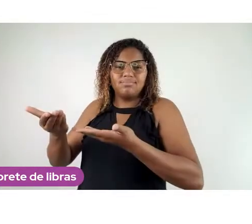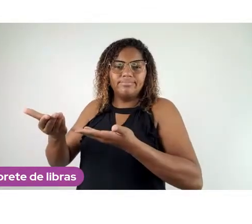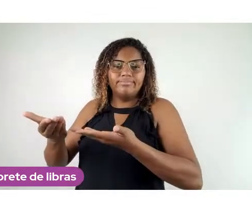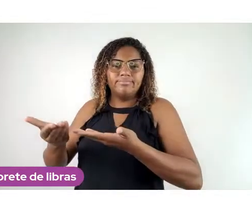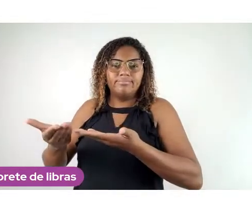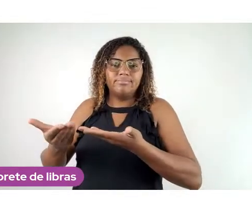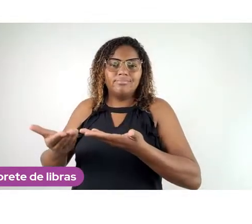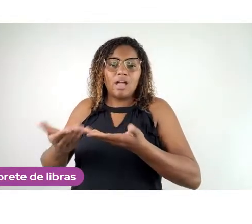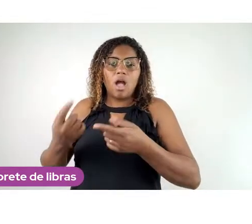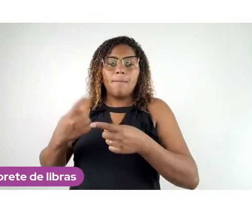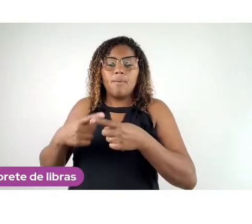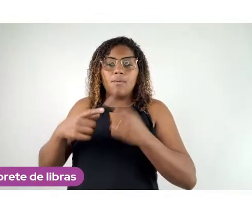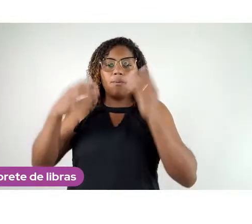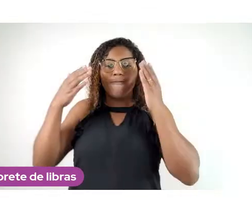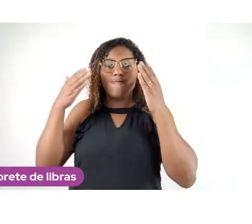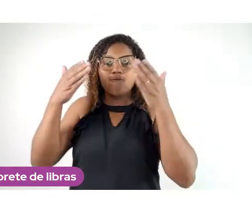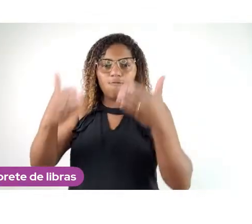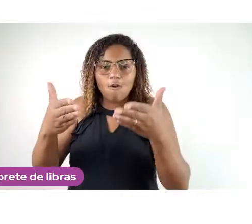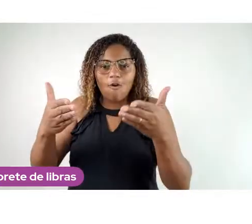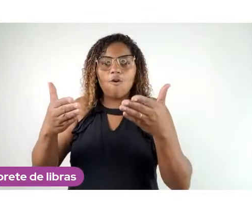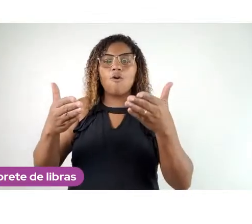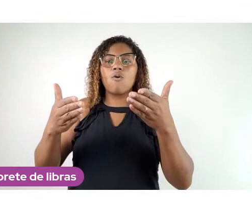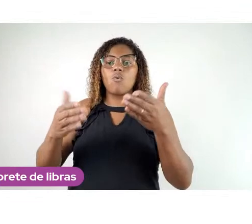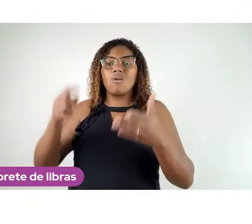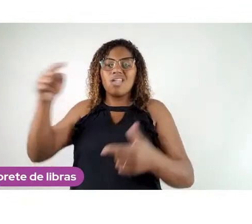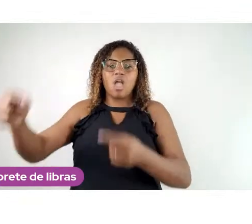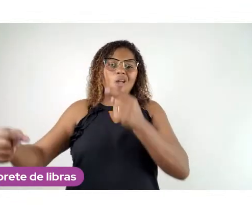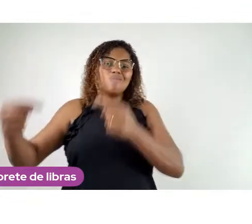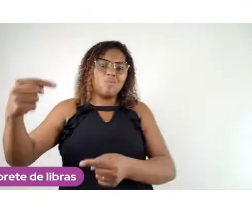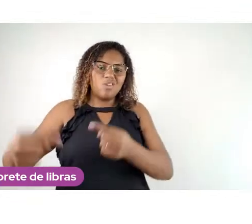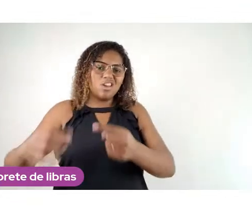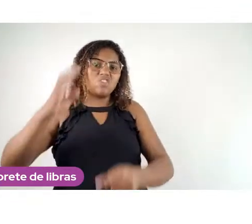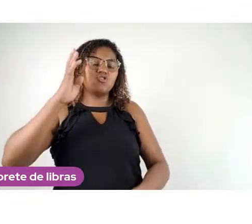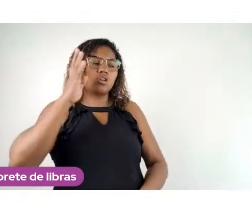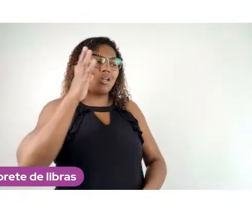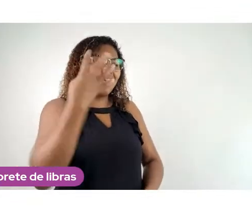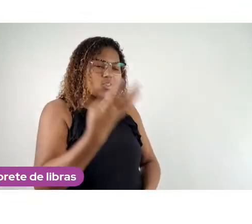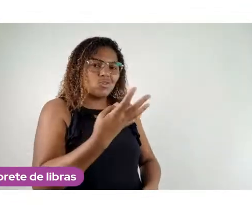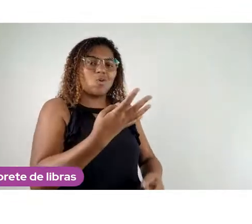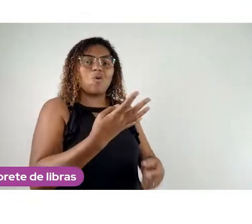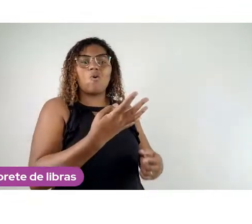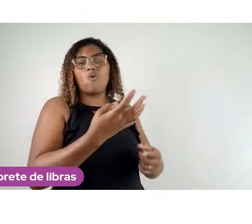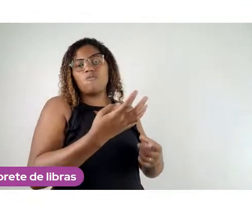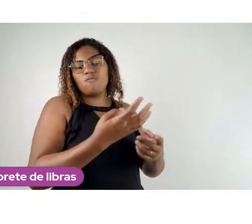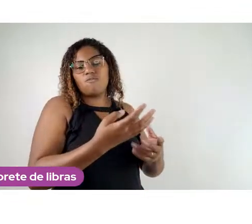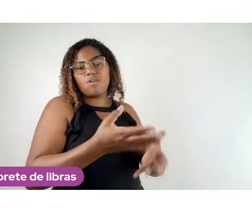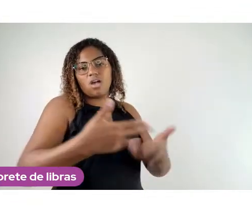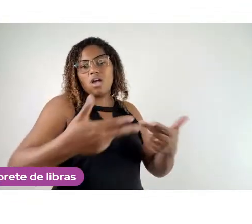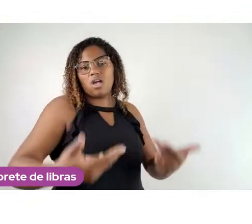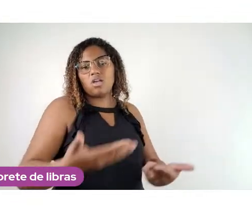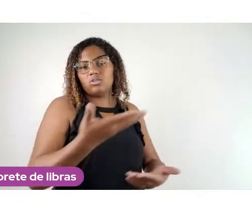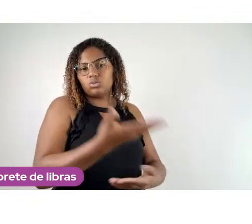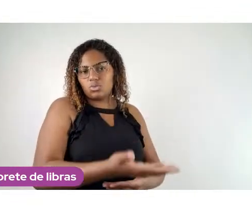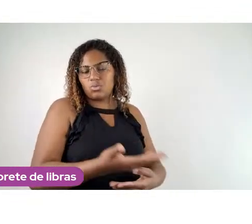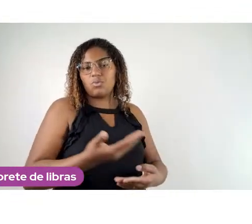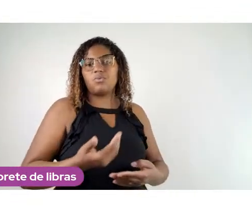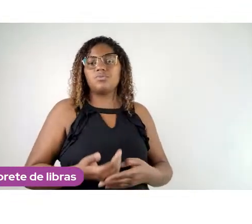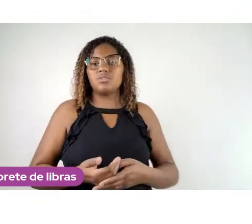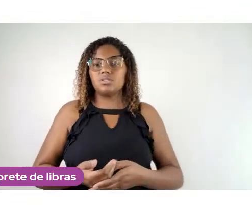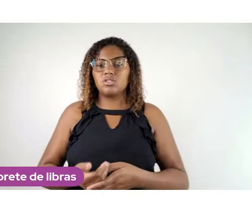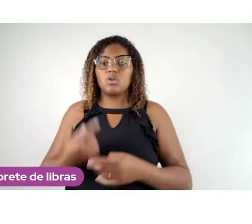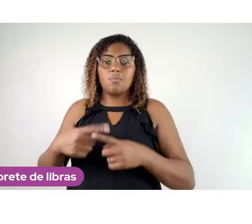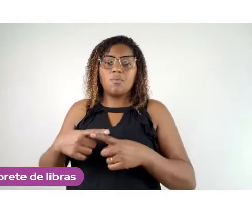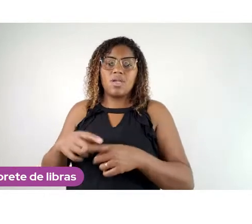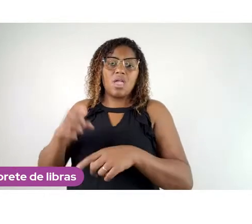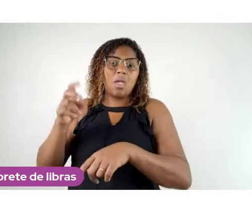que as decisões políticas, as decisões dentro de cada governo, cada país é soberano, mesmo os países